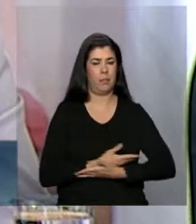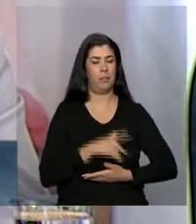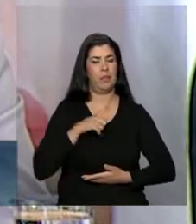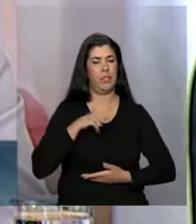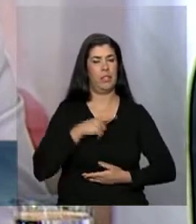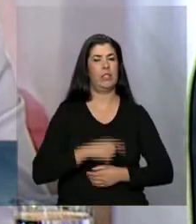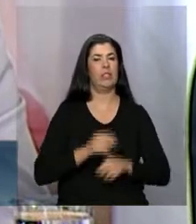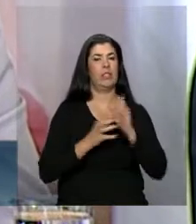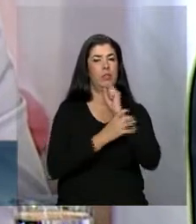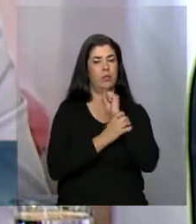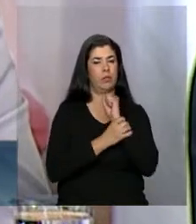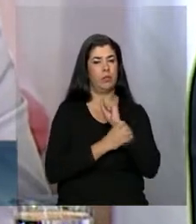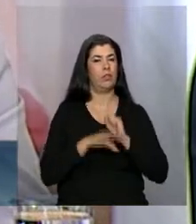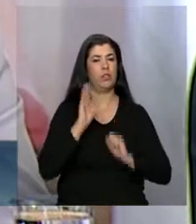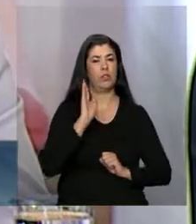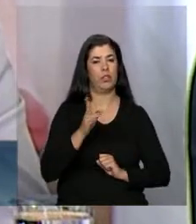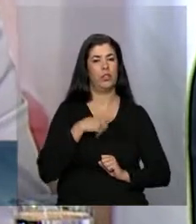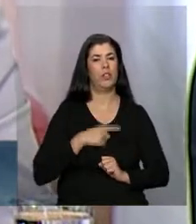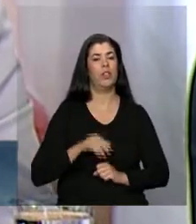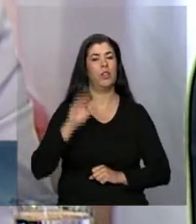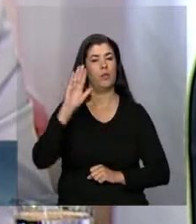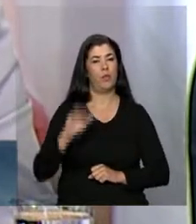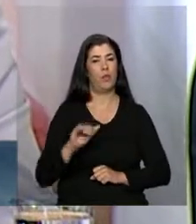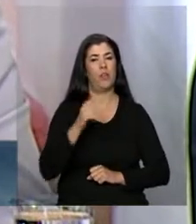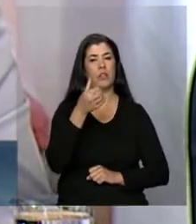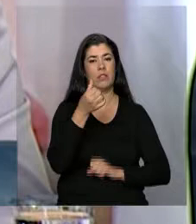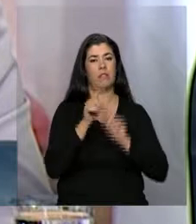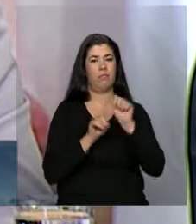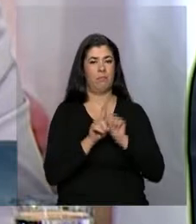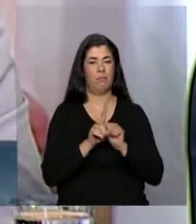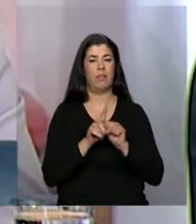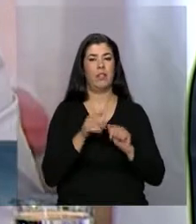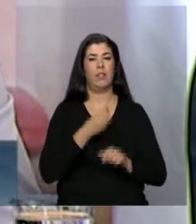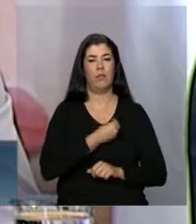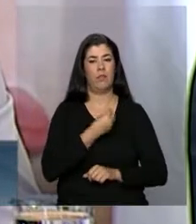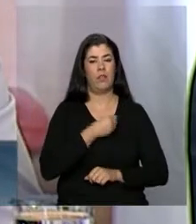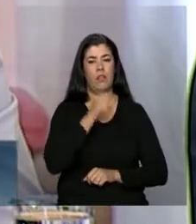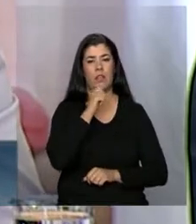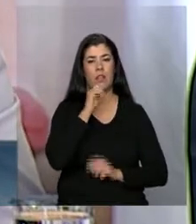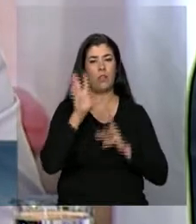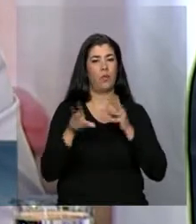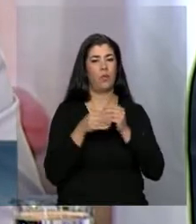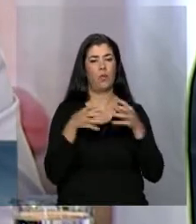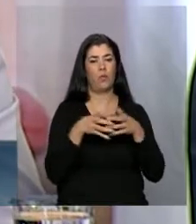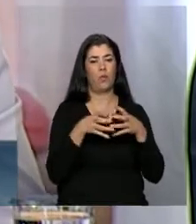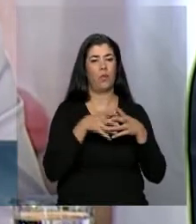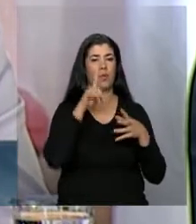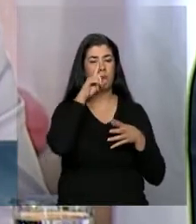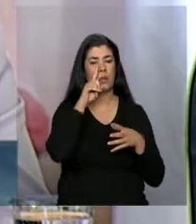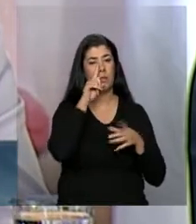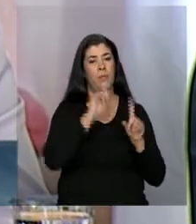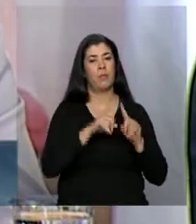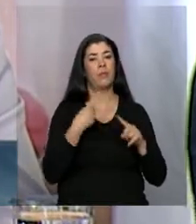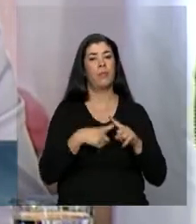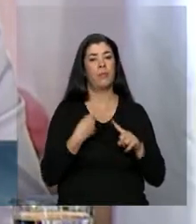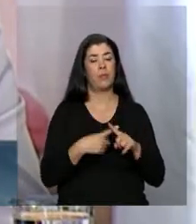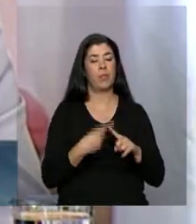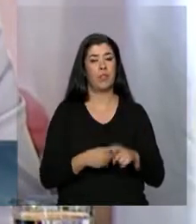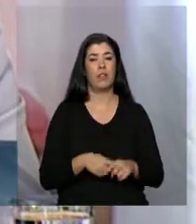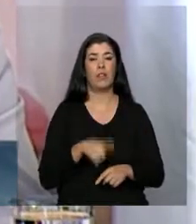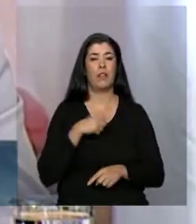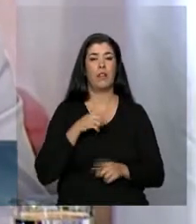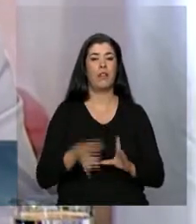também uma proteção indireta às crianças menores de 6 meses, que não estão incluídas na campanha de vacinação, por conta de que a vacina não